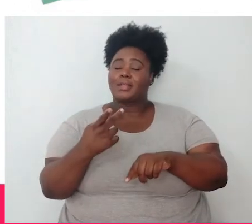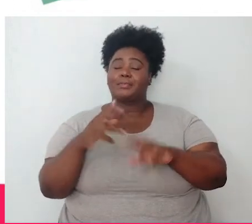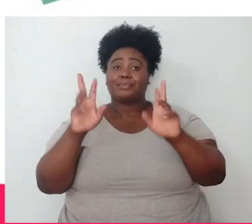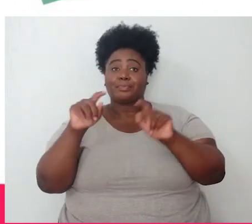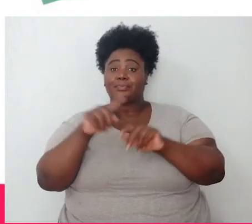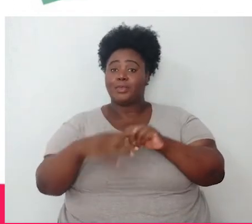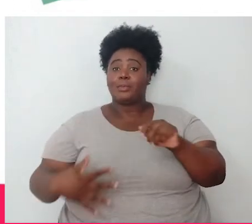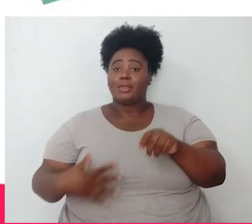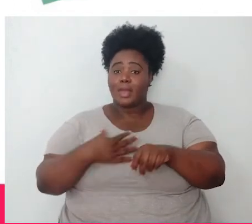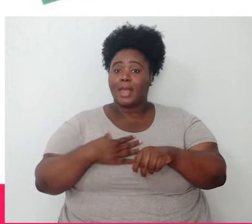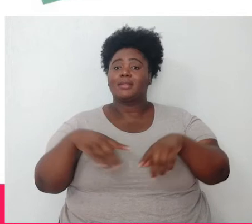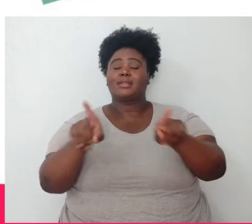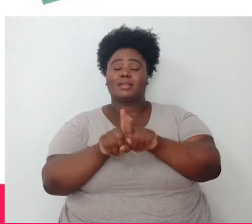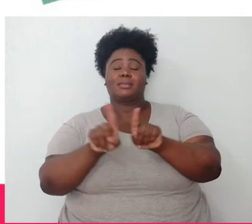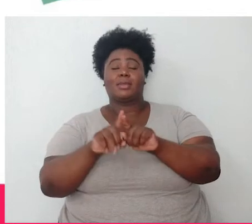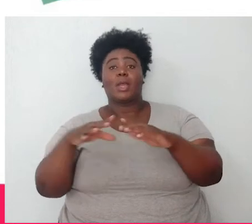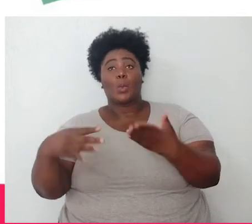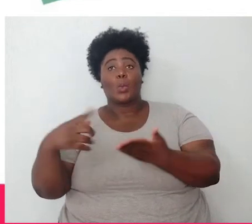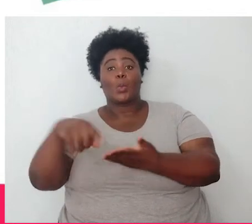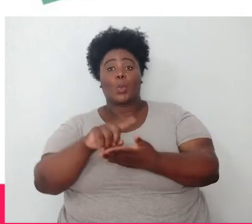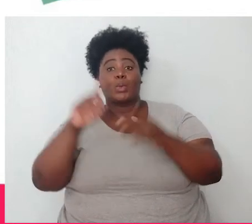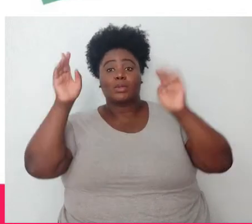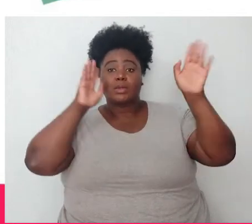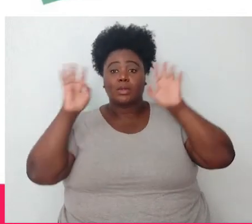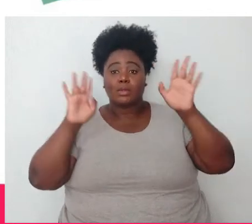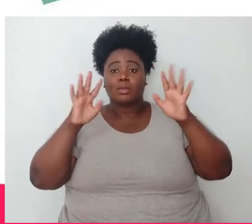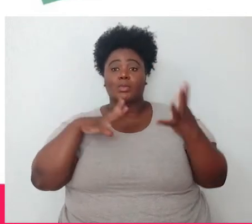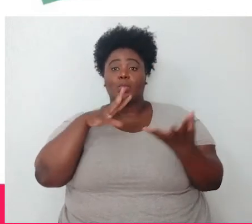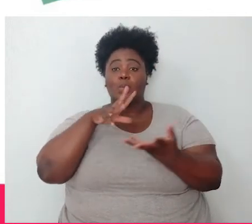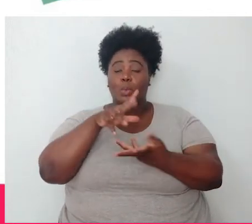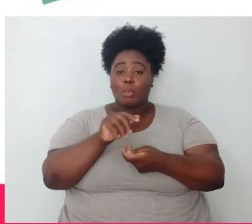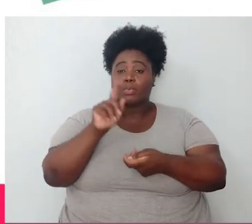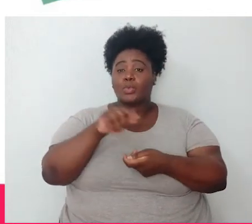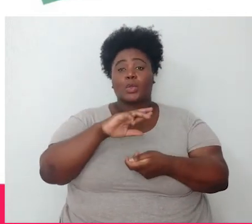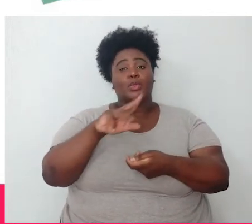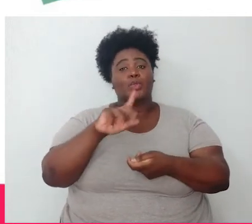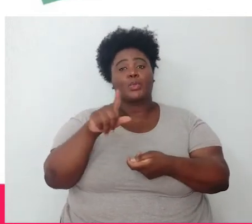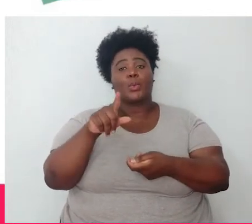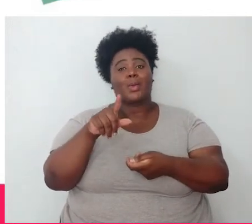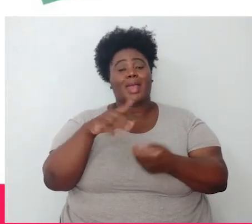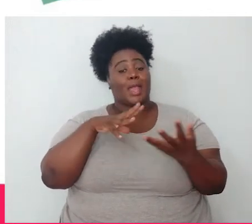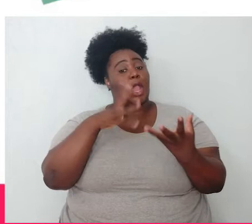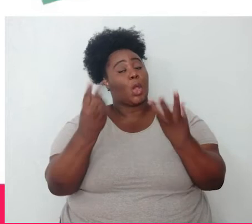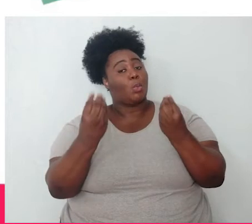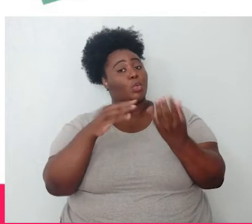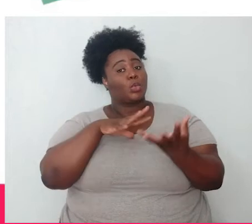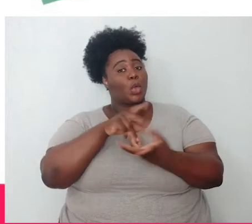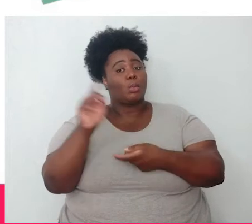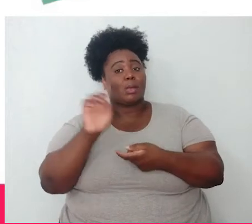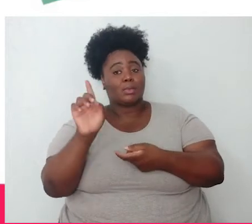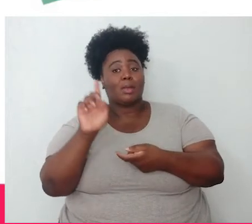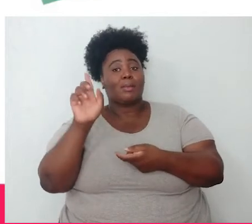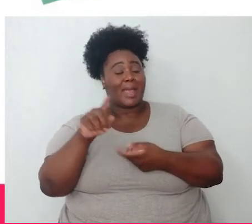nesse sentido, quando esses imaginários do universo global não são tão globais assim. Eles